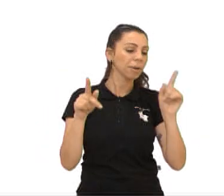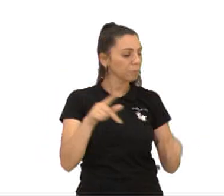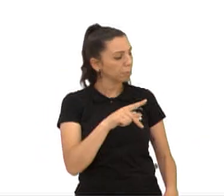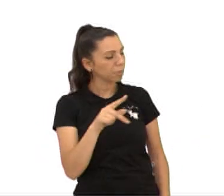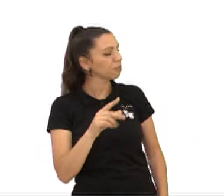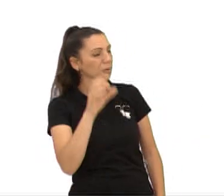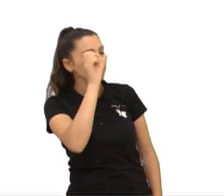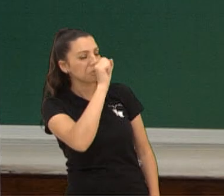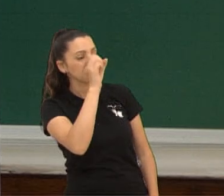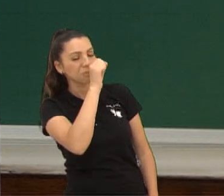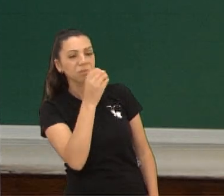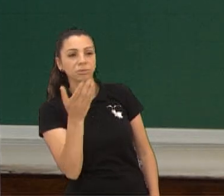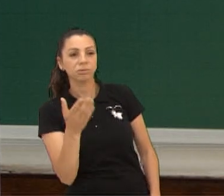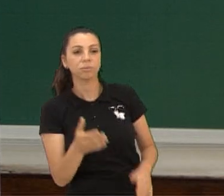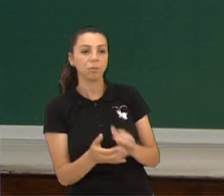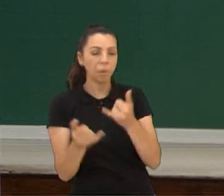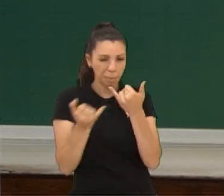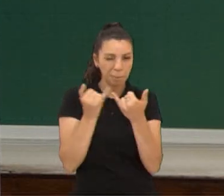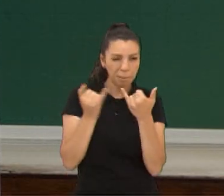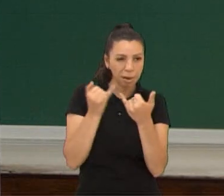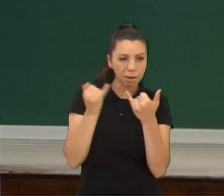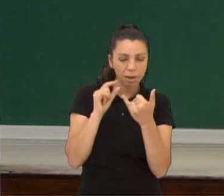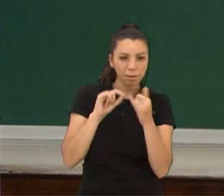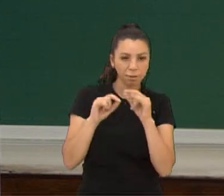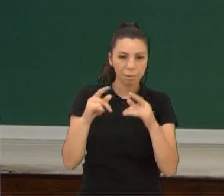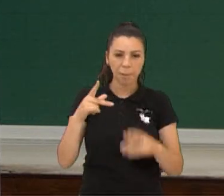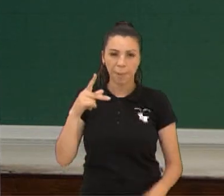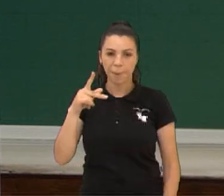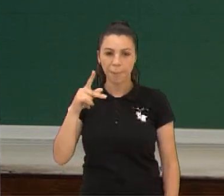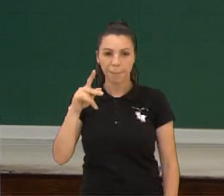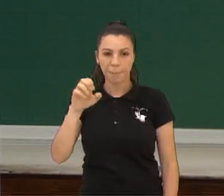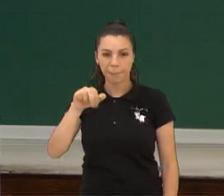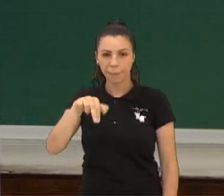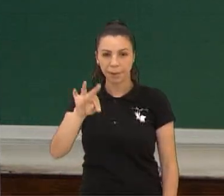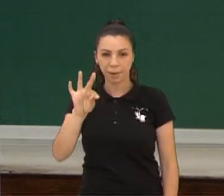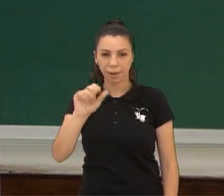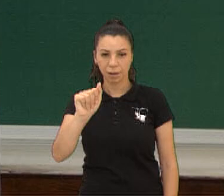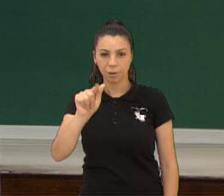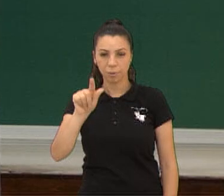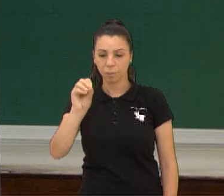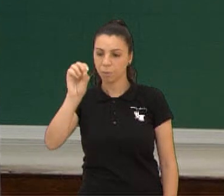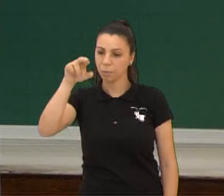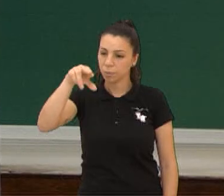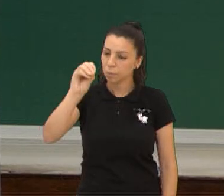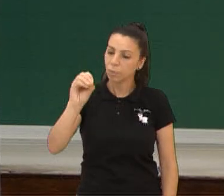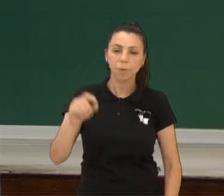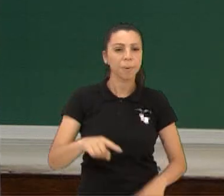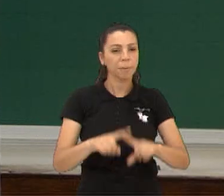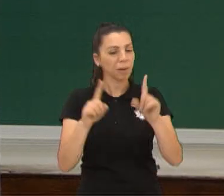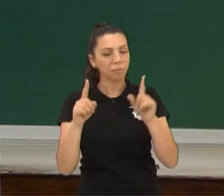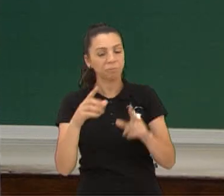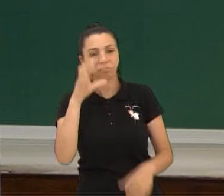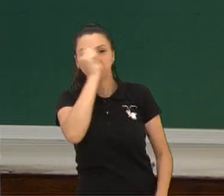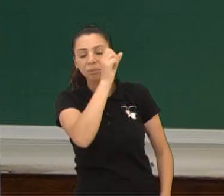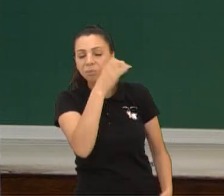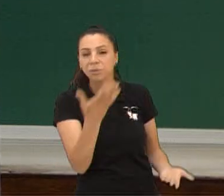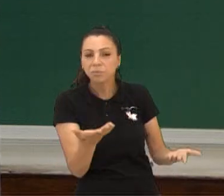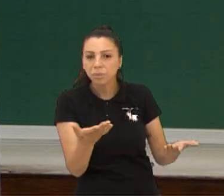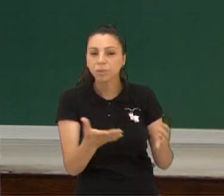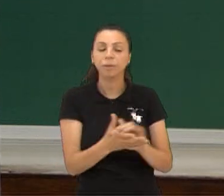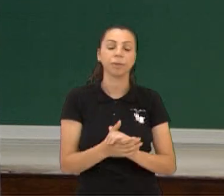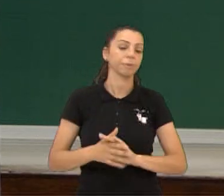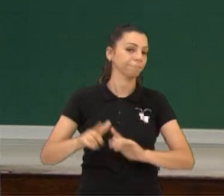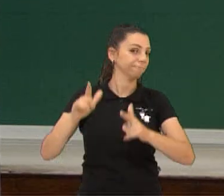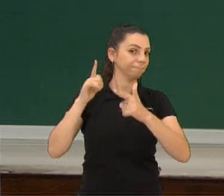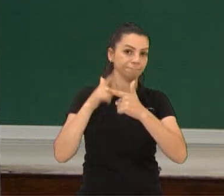eu não aprendi. Ó, não parece um pentágono? Ó, parece um pentágono. Mas, professora, eu não aprendi a calcular a área de pentágono. Não